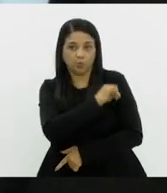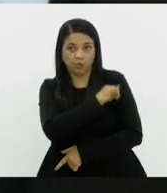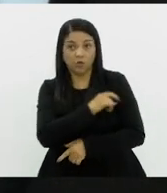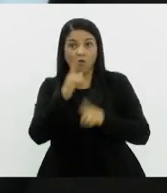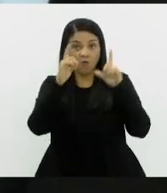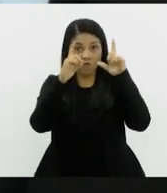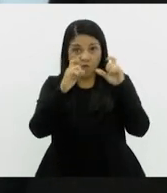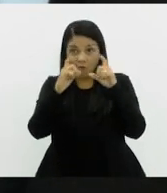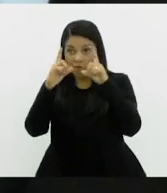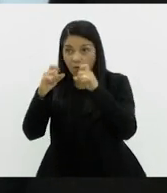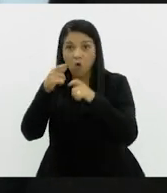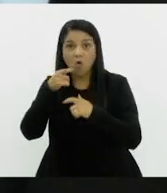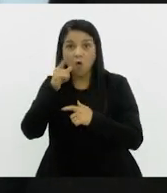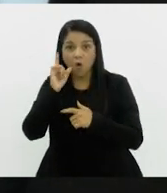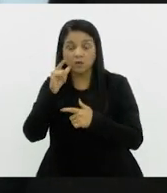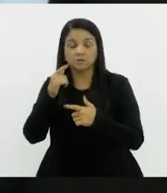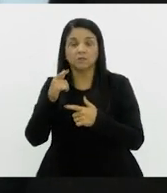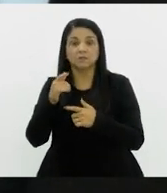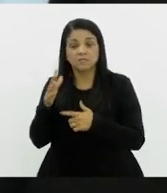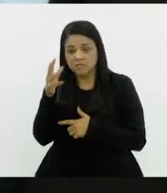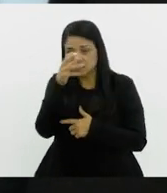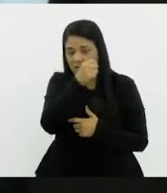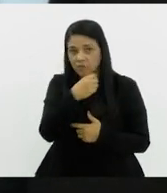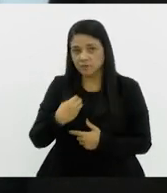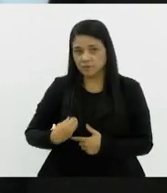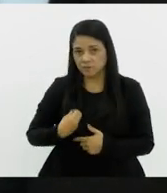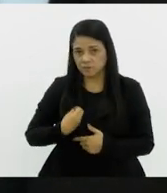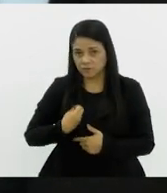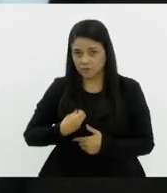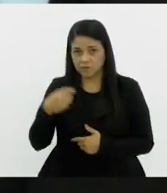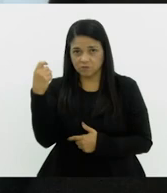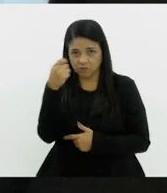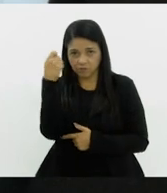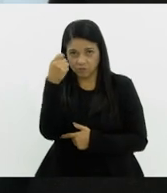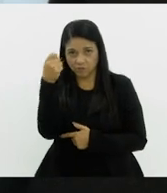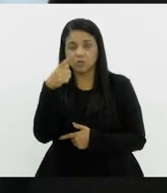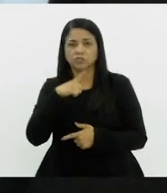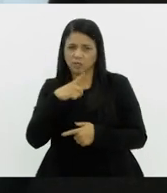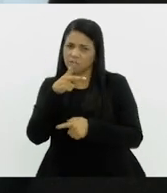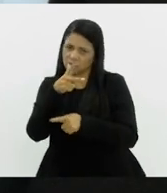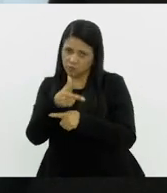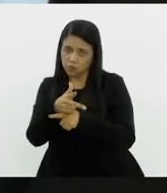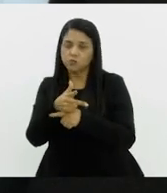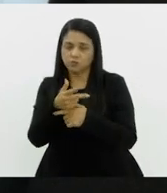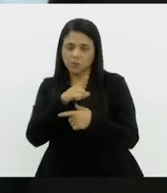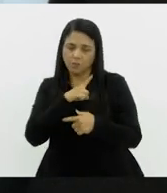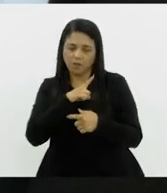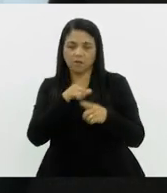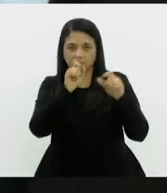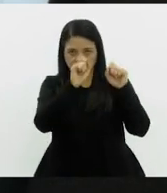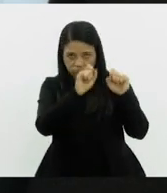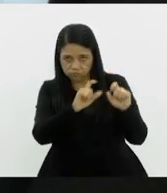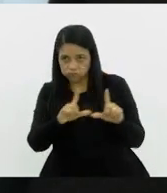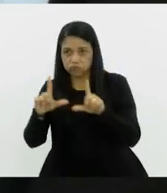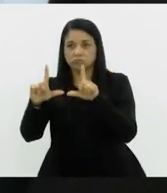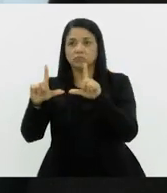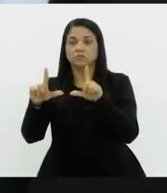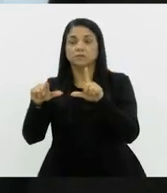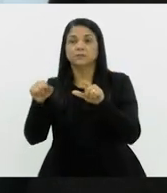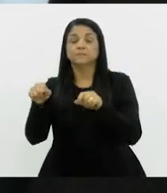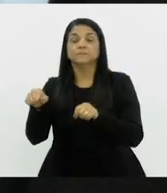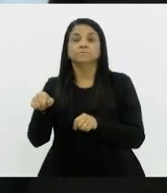são fotos de ontem, de resgate realizados ali. Haveria um vídeo, mas que eu vou deixar de passar. Por favor, pode passar um pouquinho mais